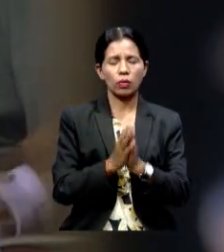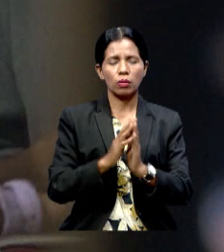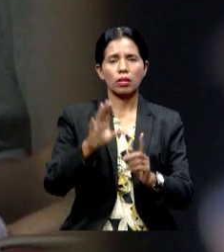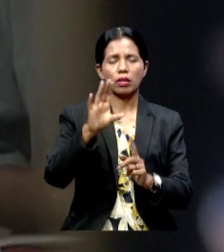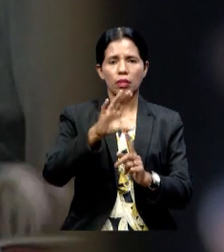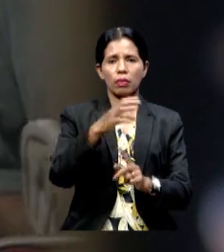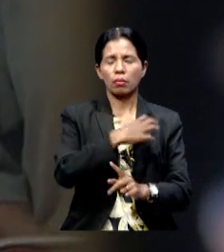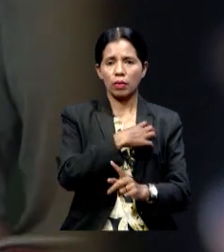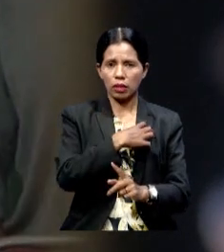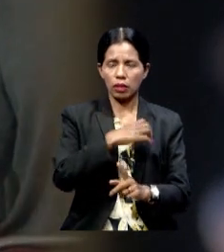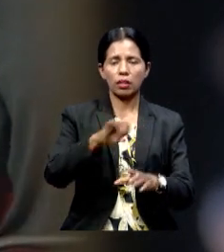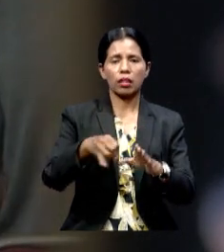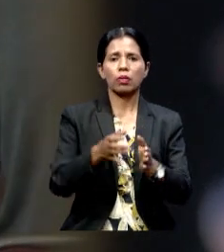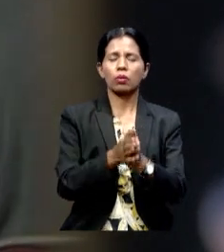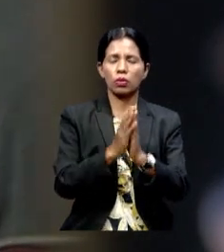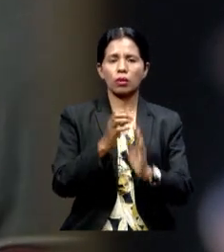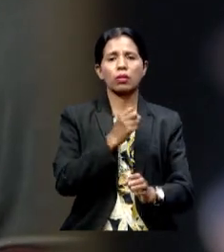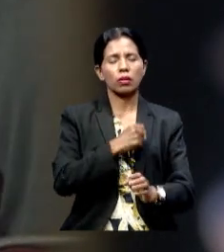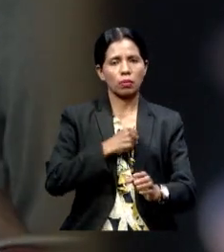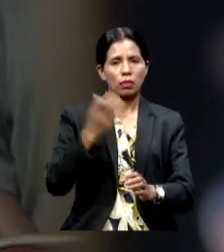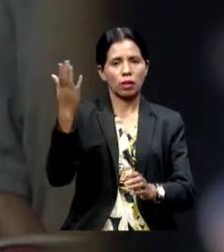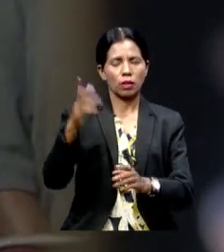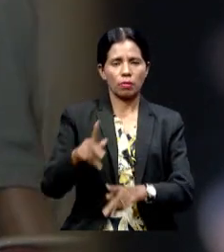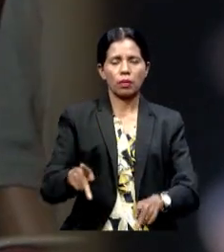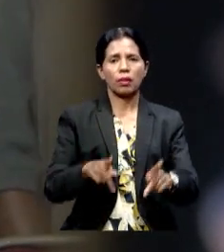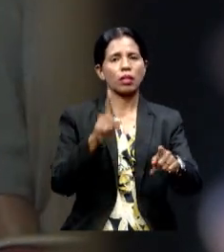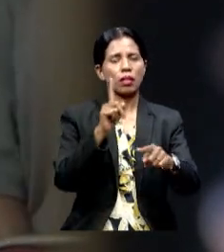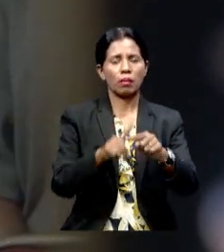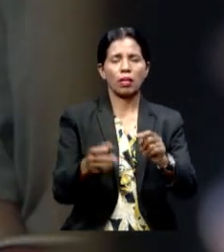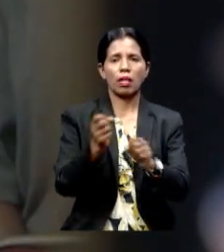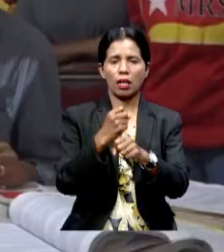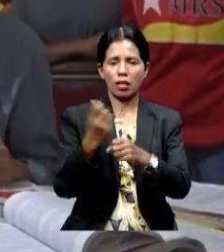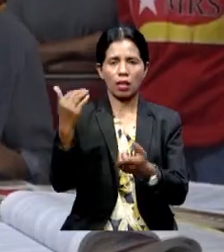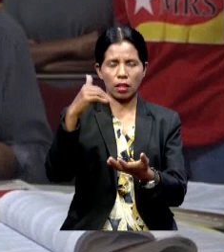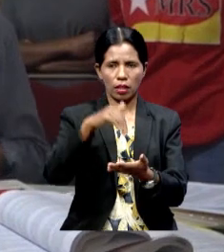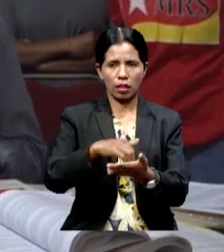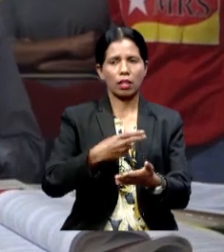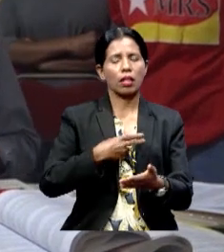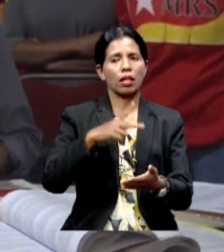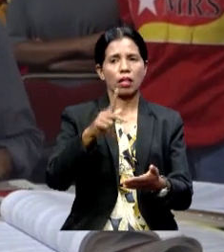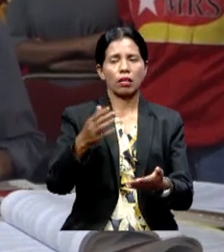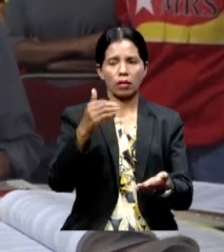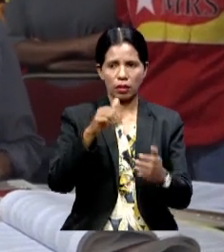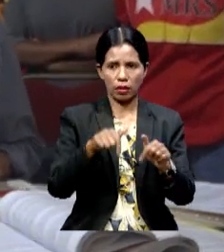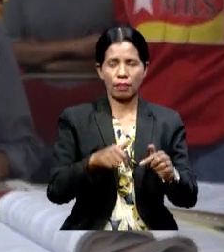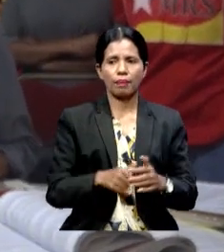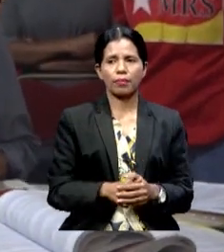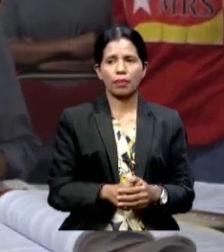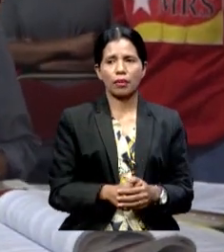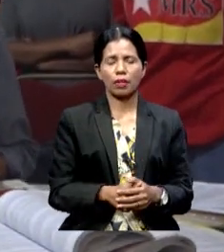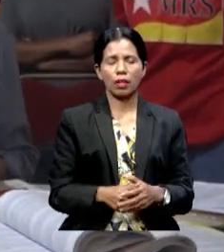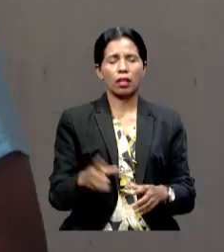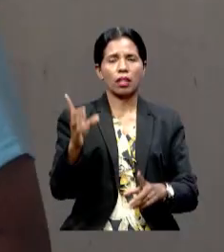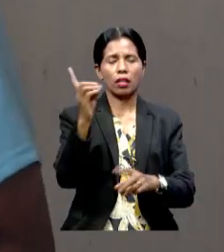para usu disculpa e a público para la bele repete tan halokne antes ne ia loran